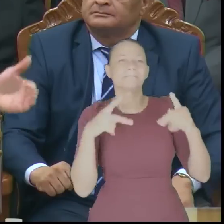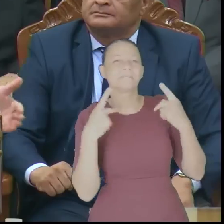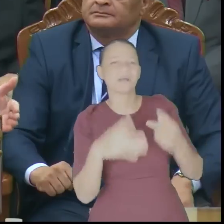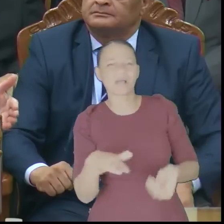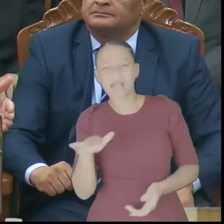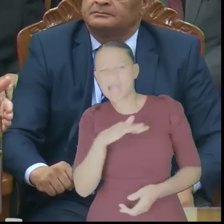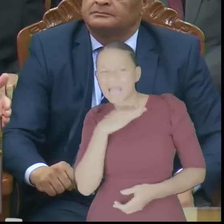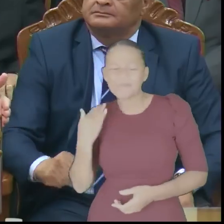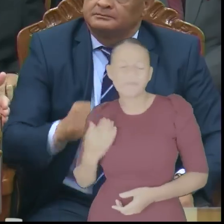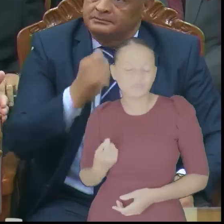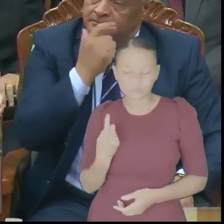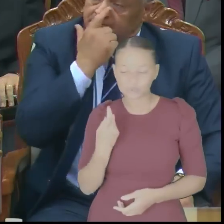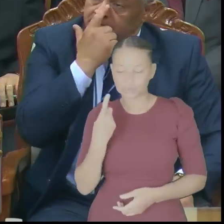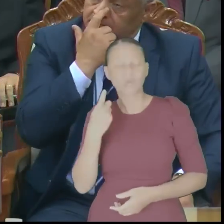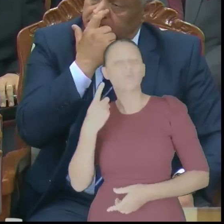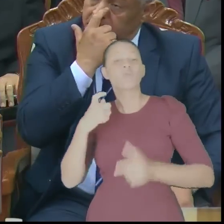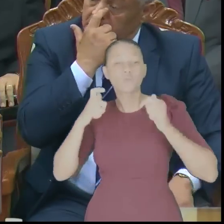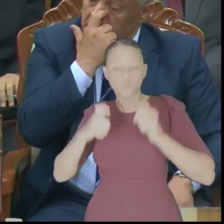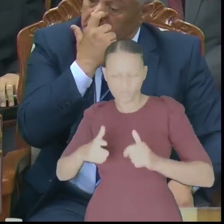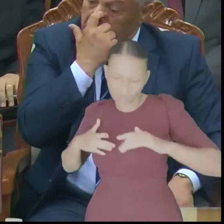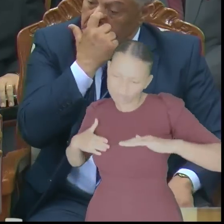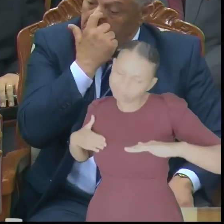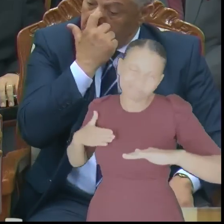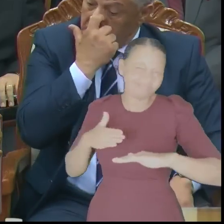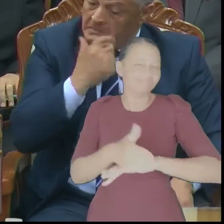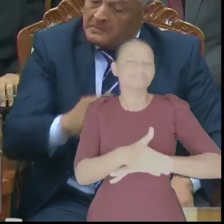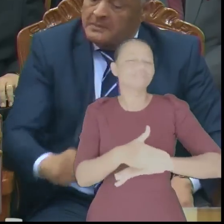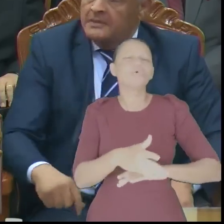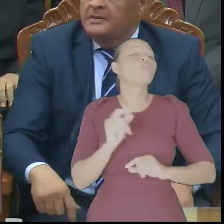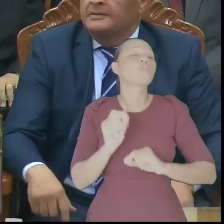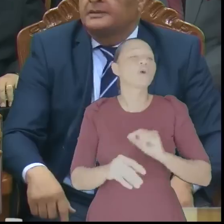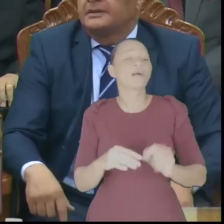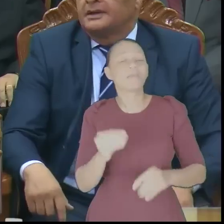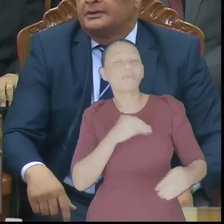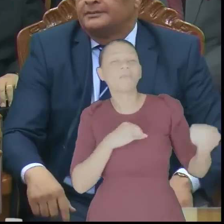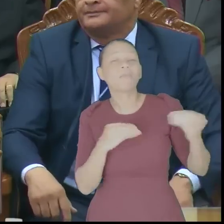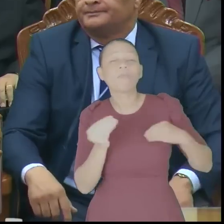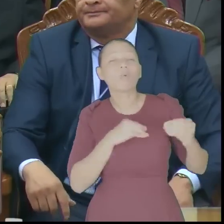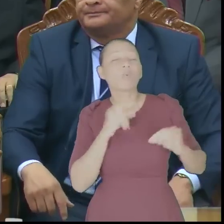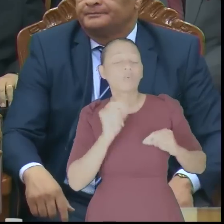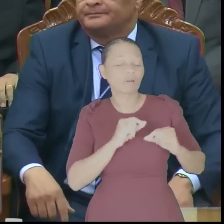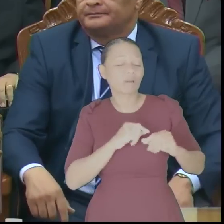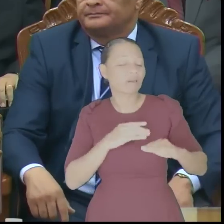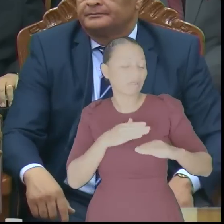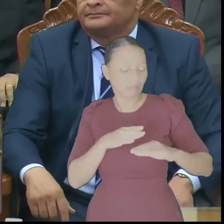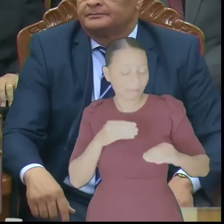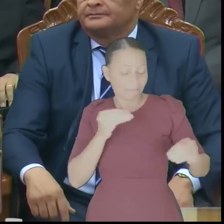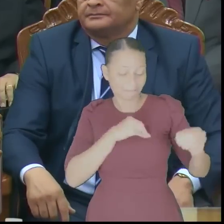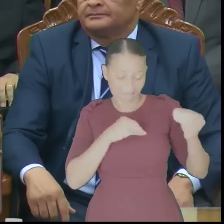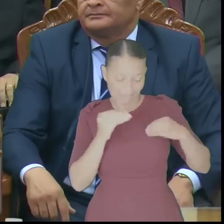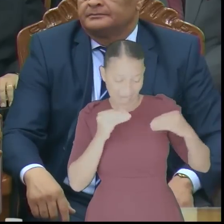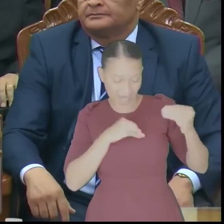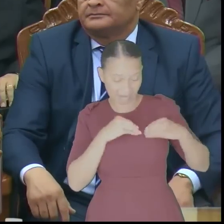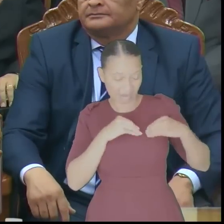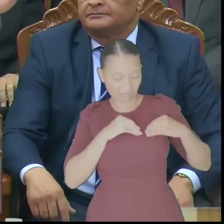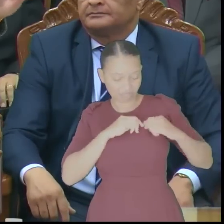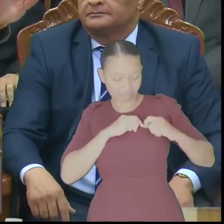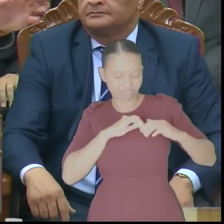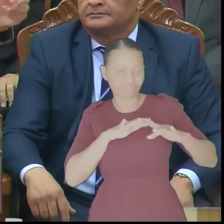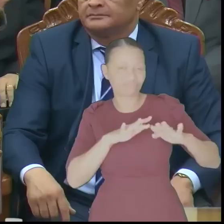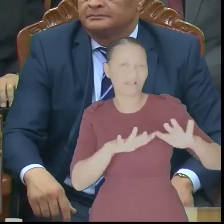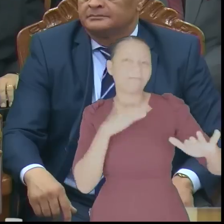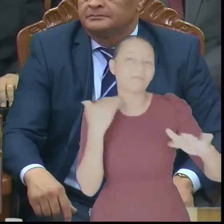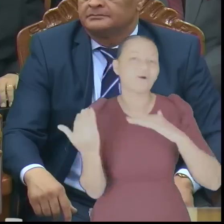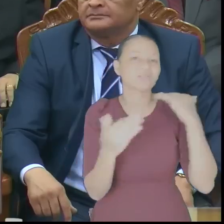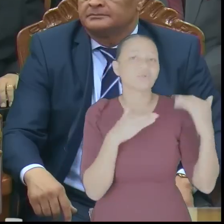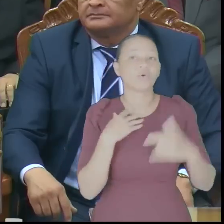uma porta de entrada? E a porta de entrada da morte é o pecado. Esse é o detalhe. O teu Senhor